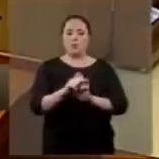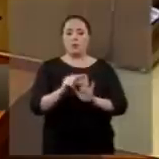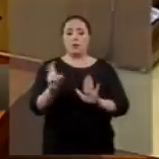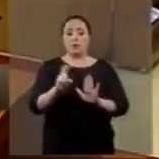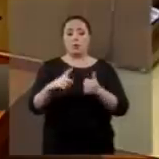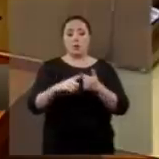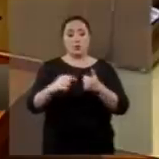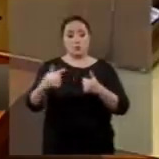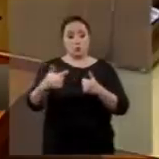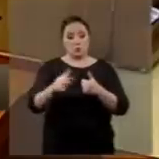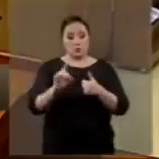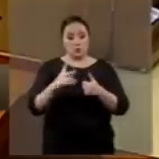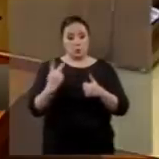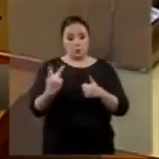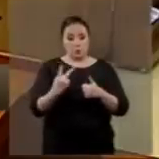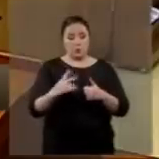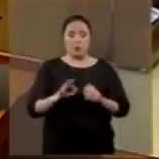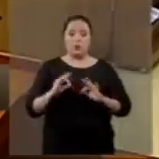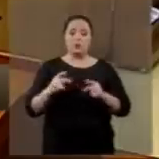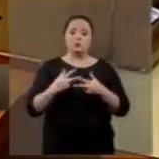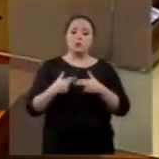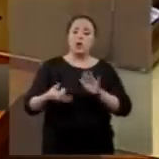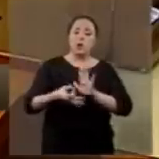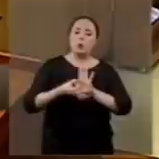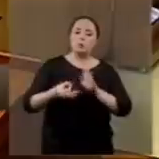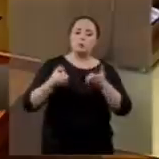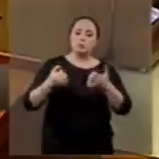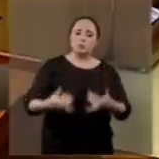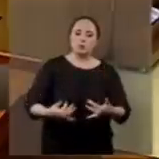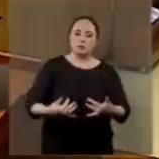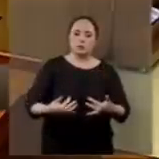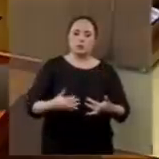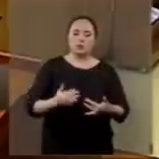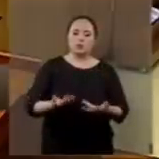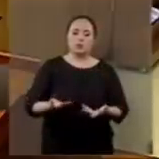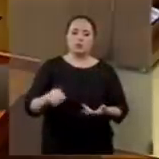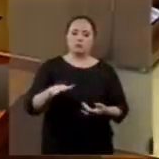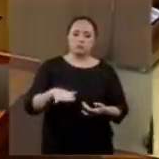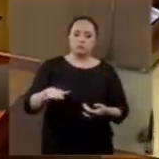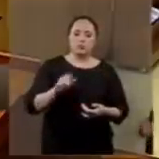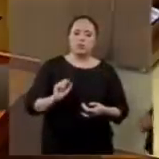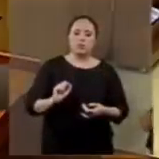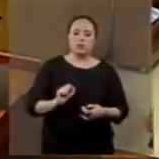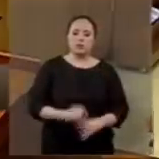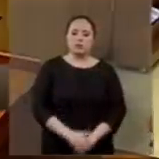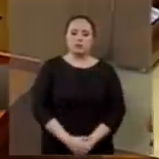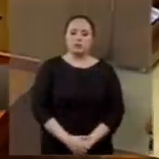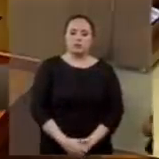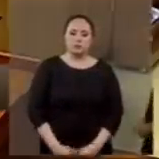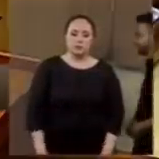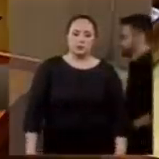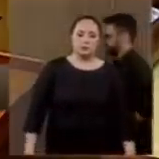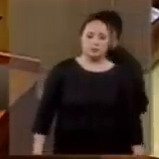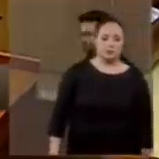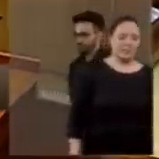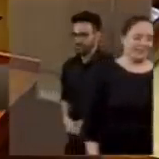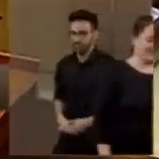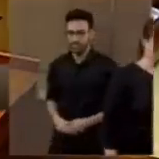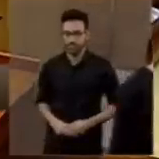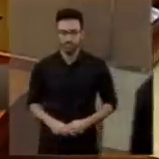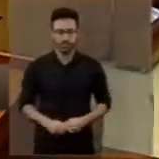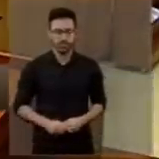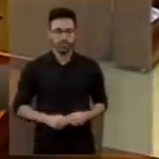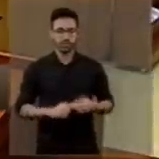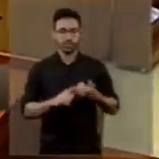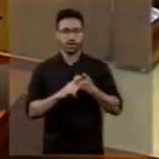artigo 2º. E toda a argumentação foi no sentido que o artigo 2º, como